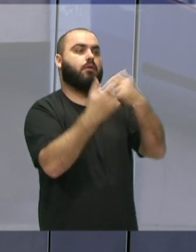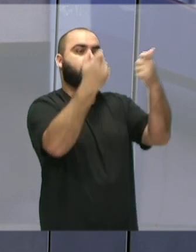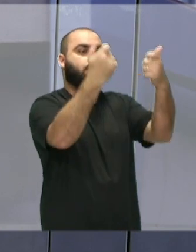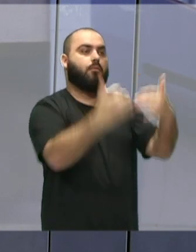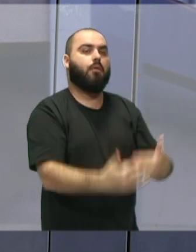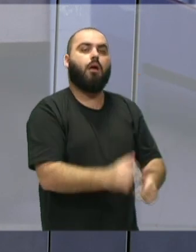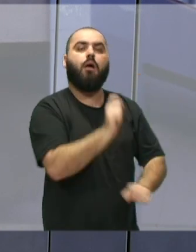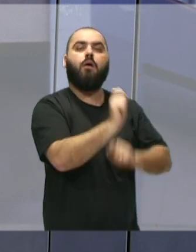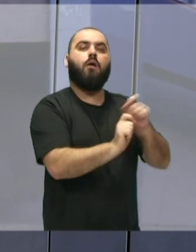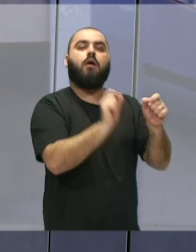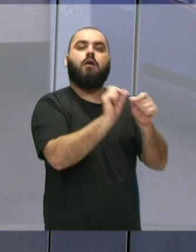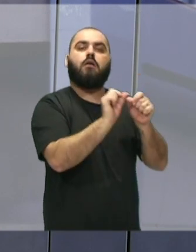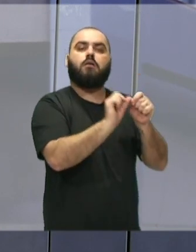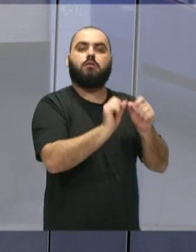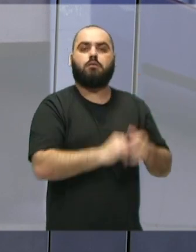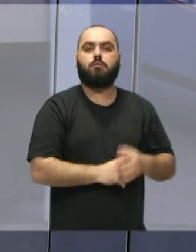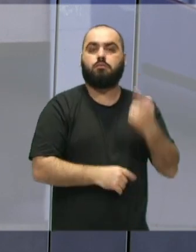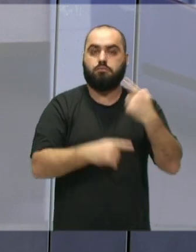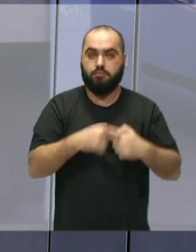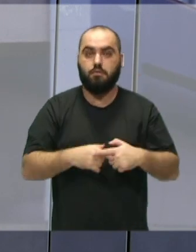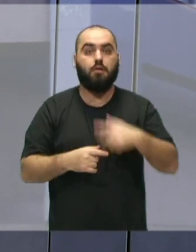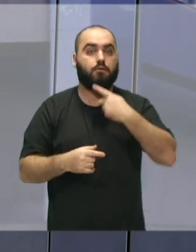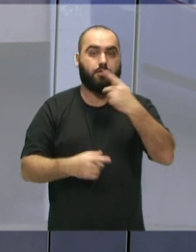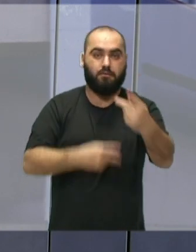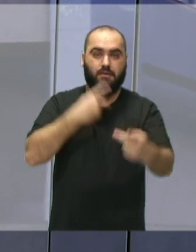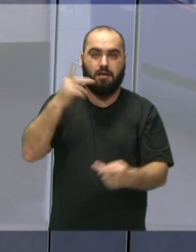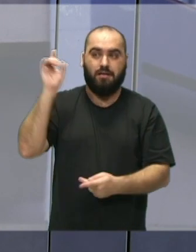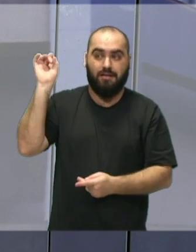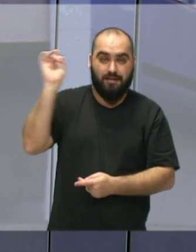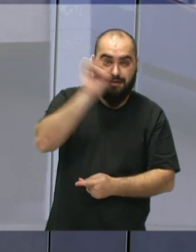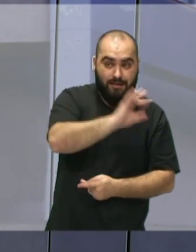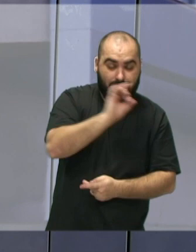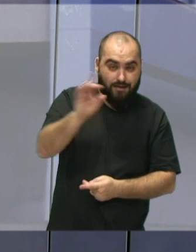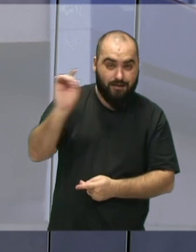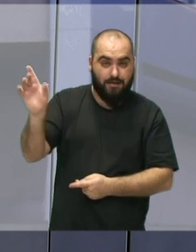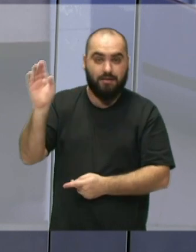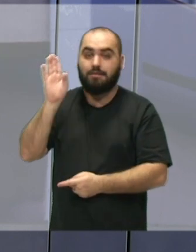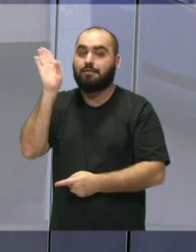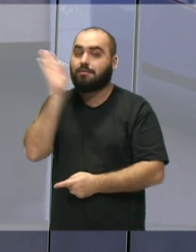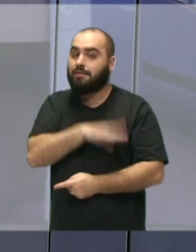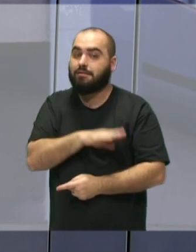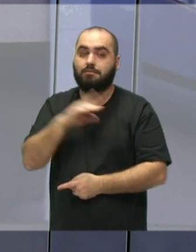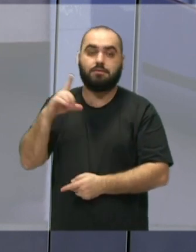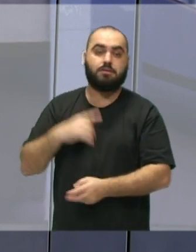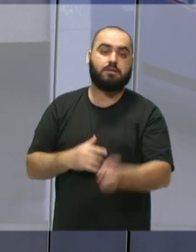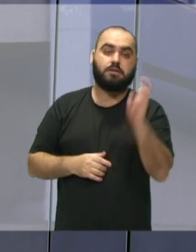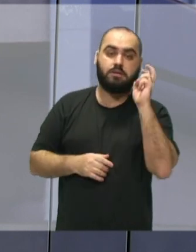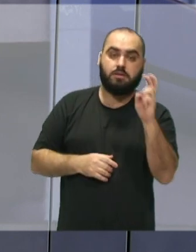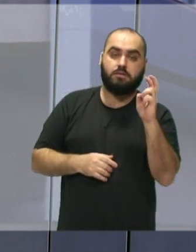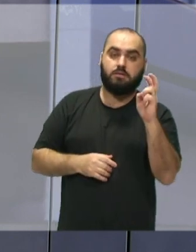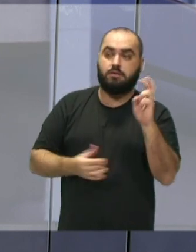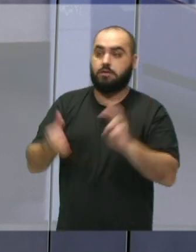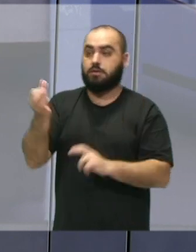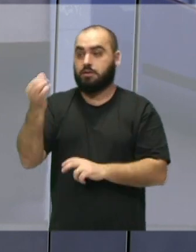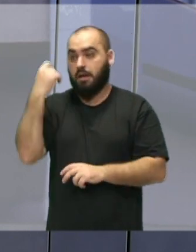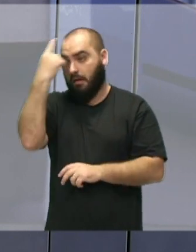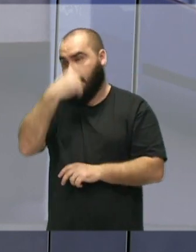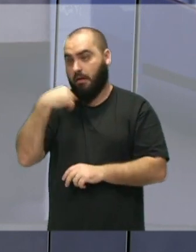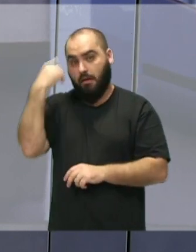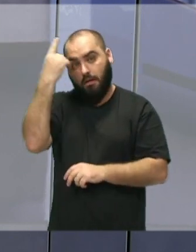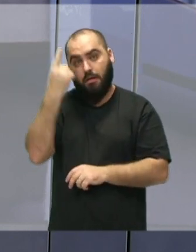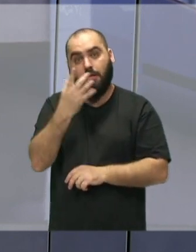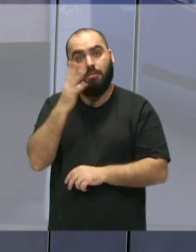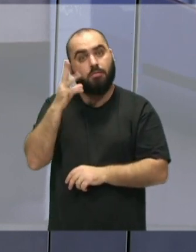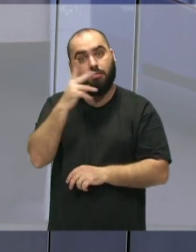estava acontecendo, porque nós falávamos, cada tarde de depoimento eram 5, 6 horas, era muito longo, a